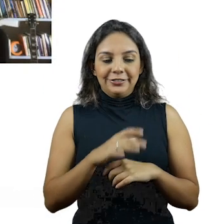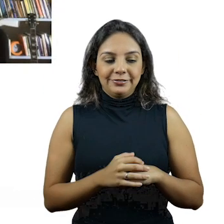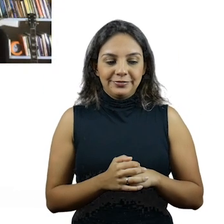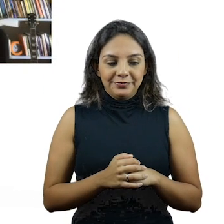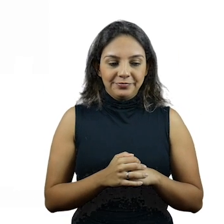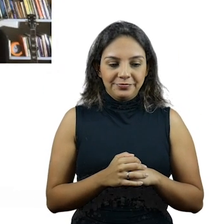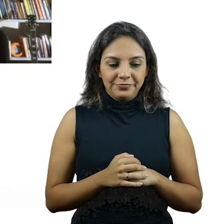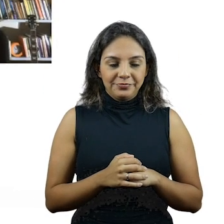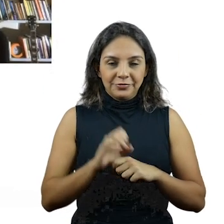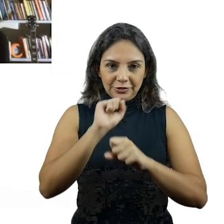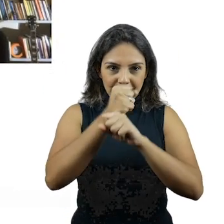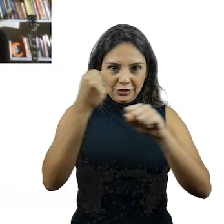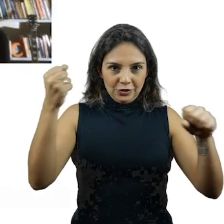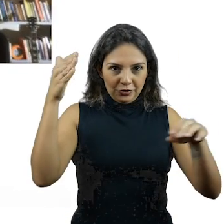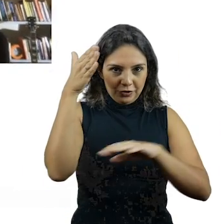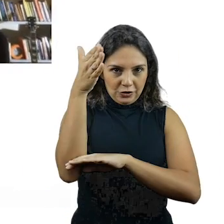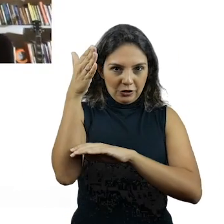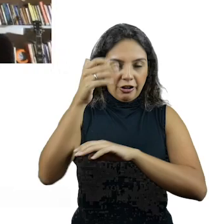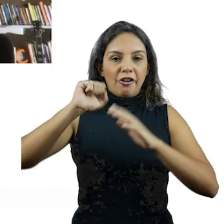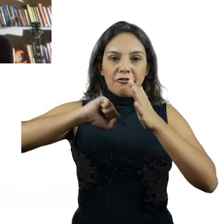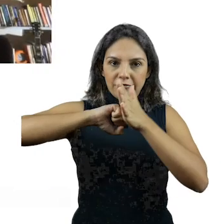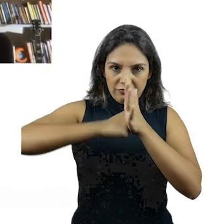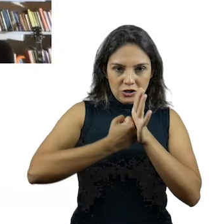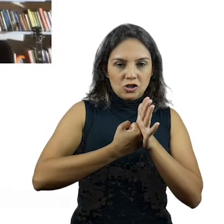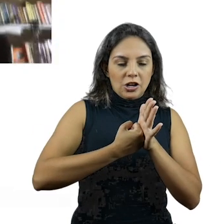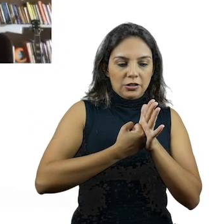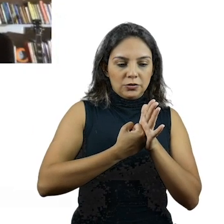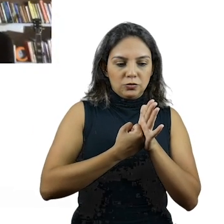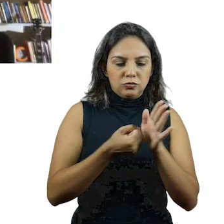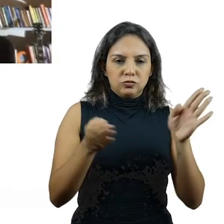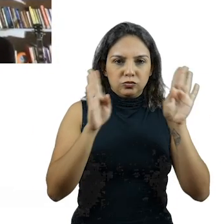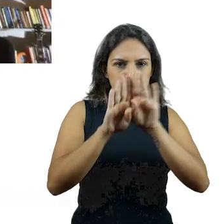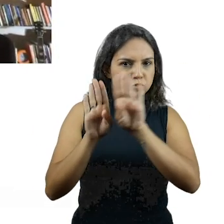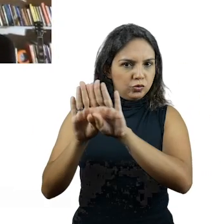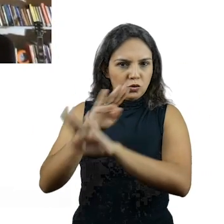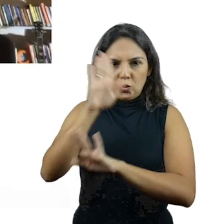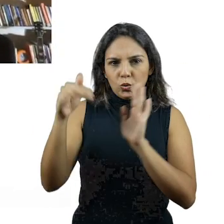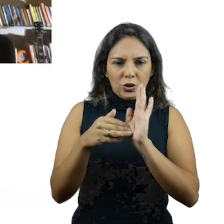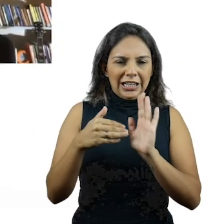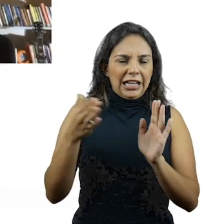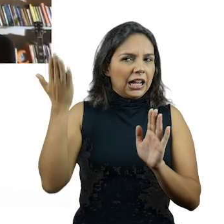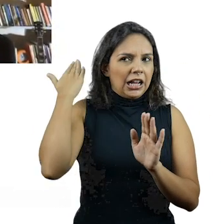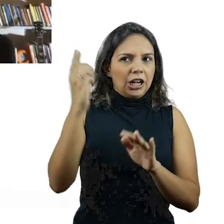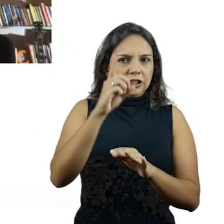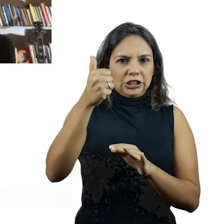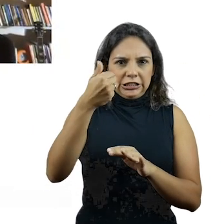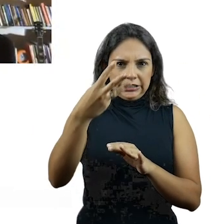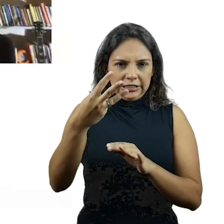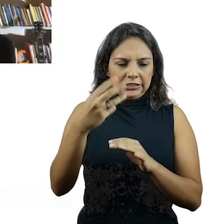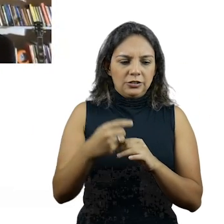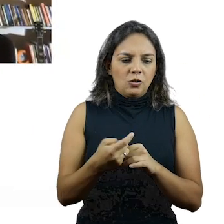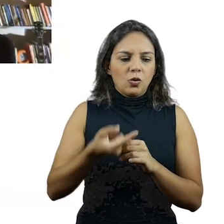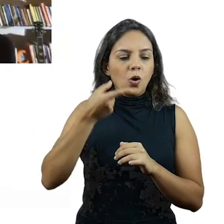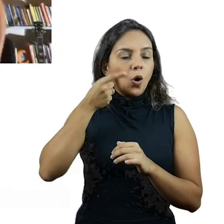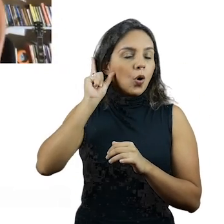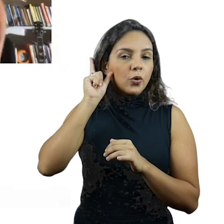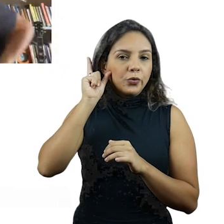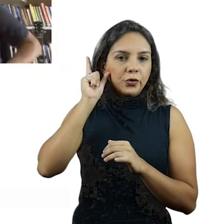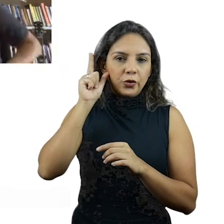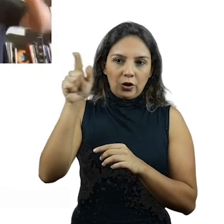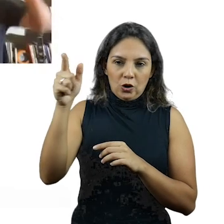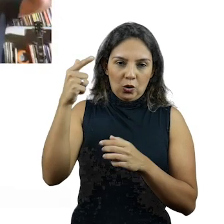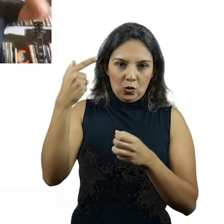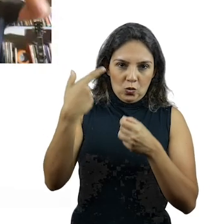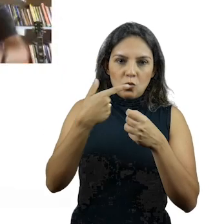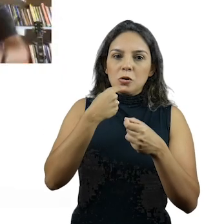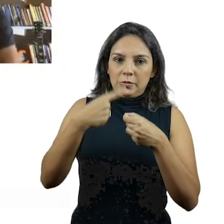O grande hotel está absolutamente fechado desde o dia 13. Curiosamente, ontem o Toninho aí de